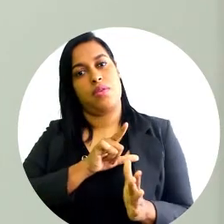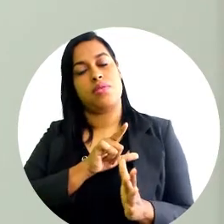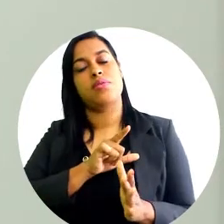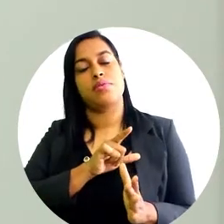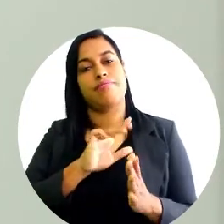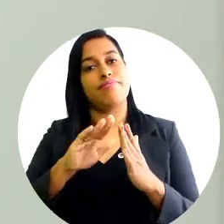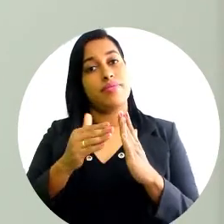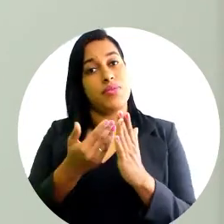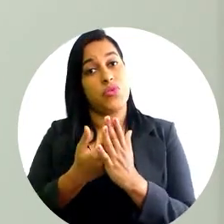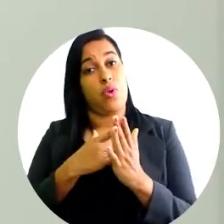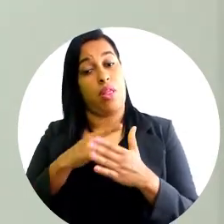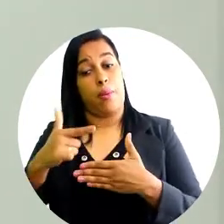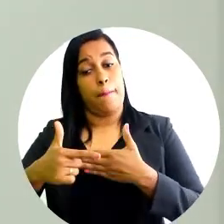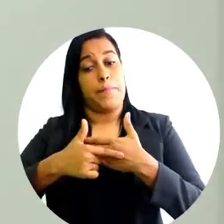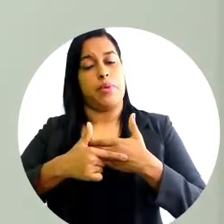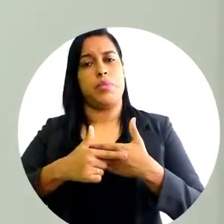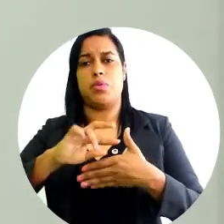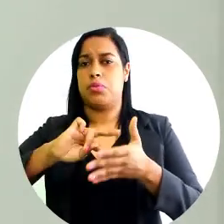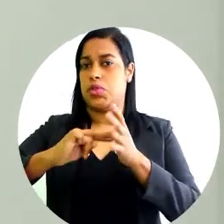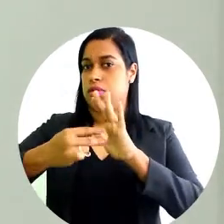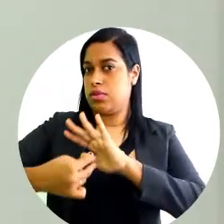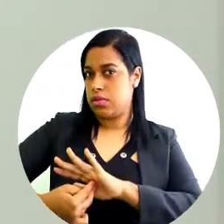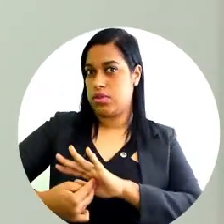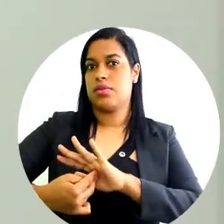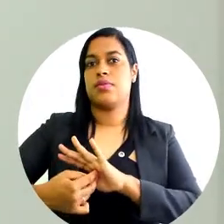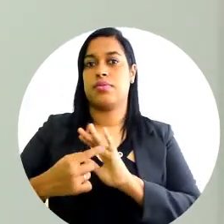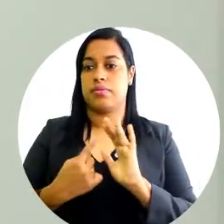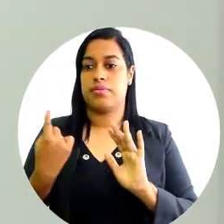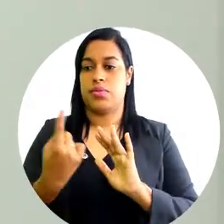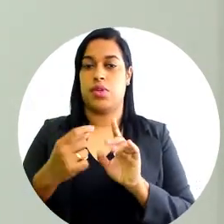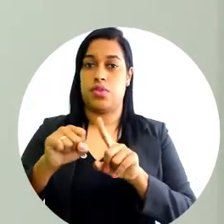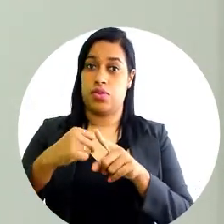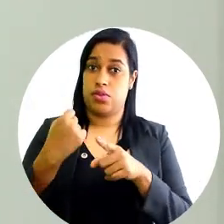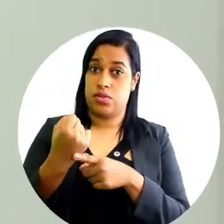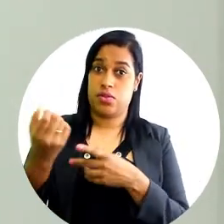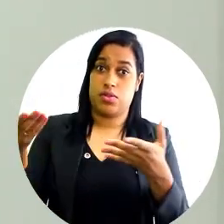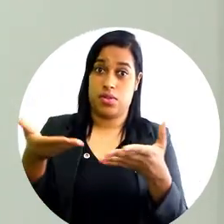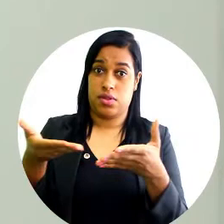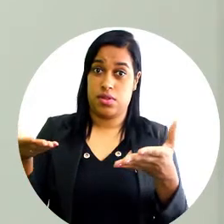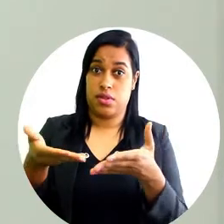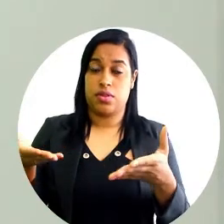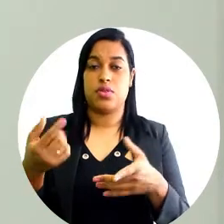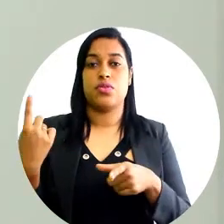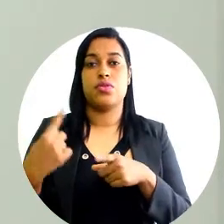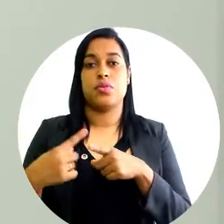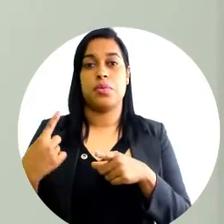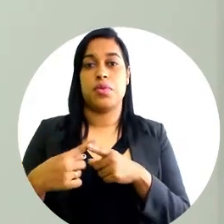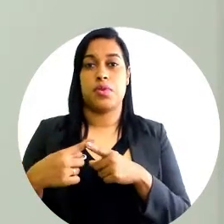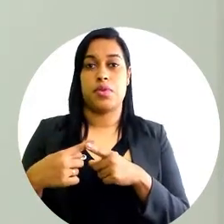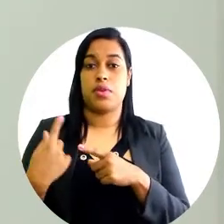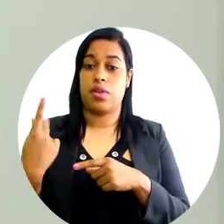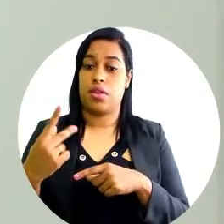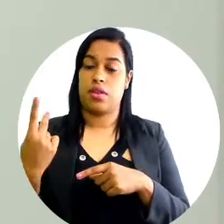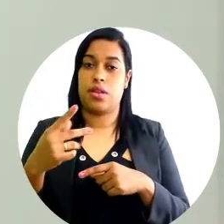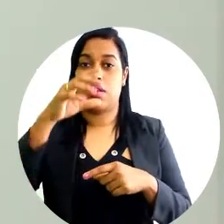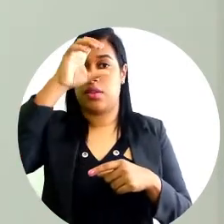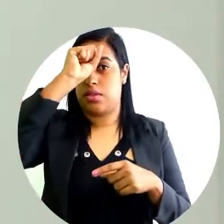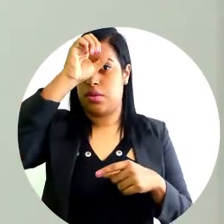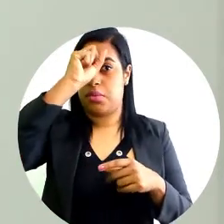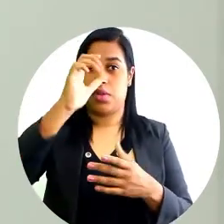dito antes. A escola tem um papel significativo na nossa sociedade moderna. É nela que